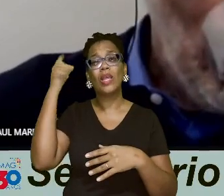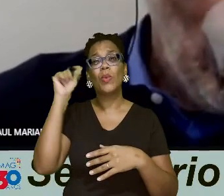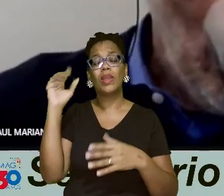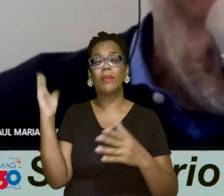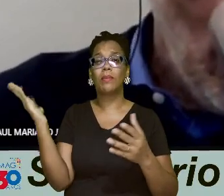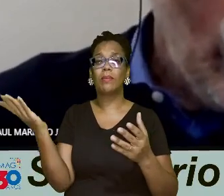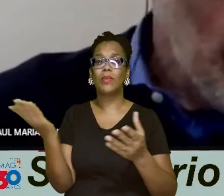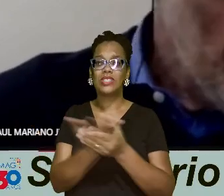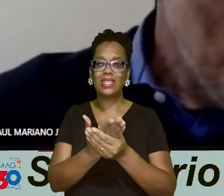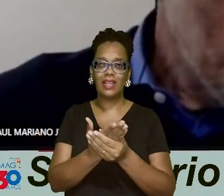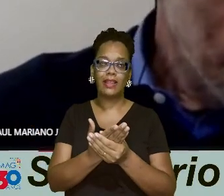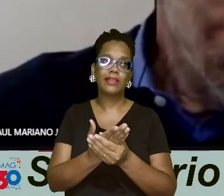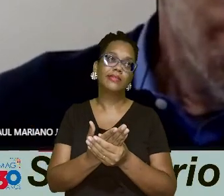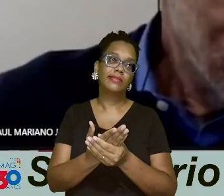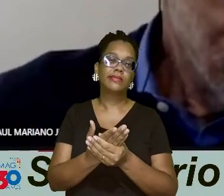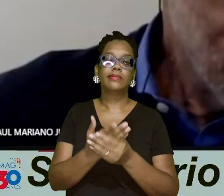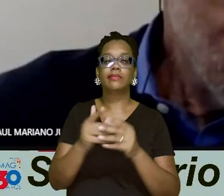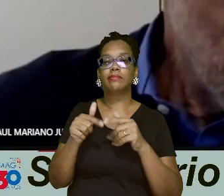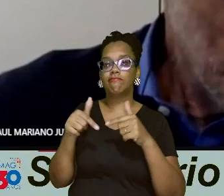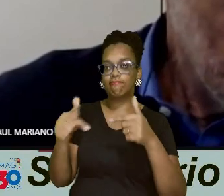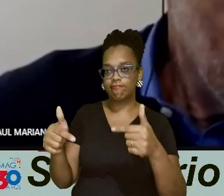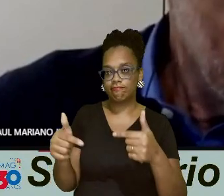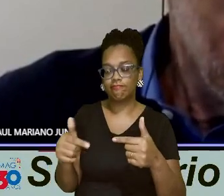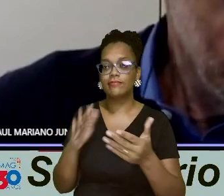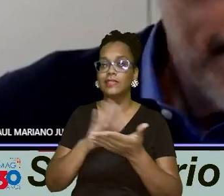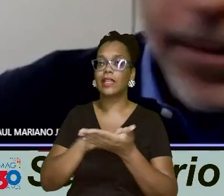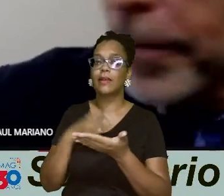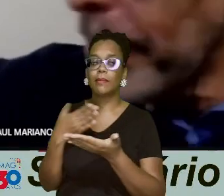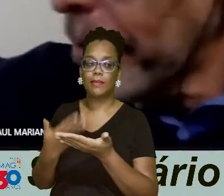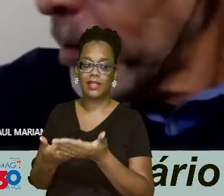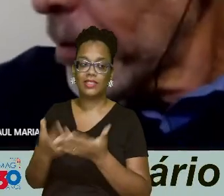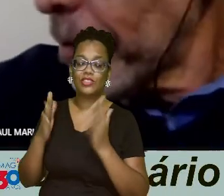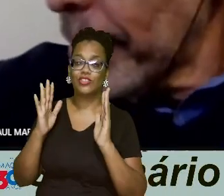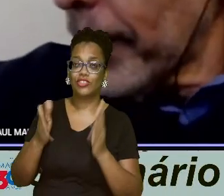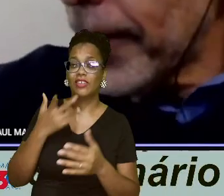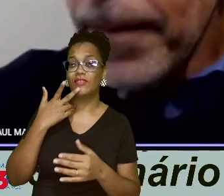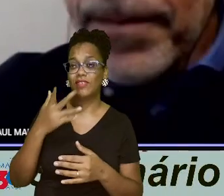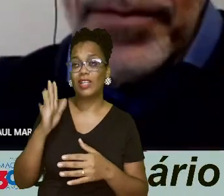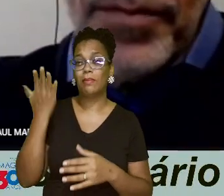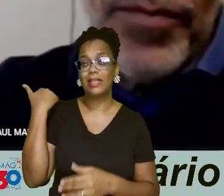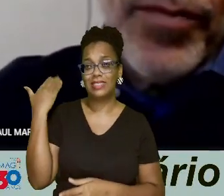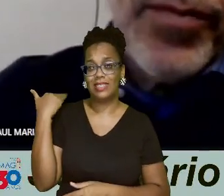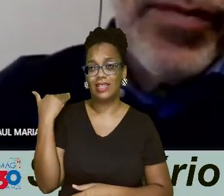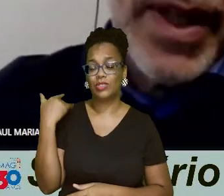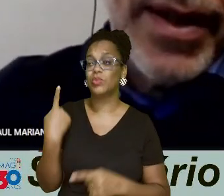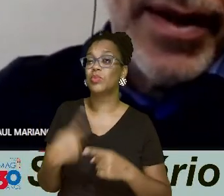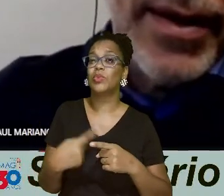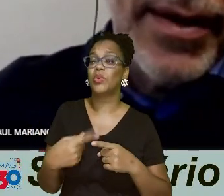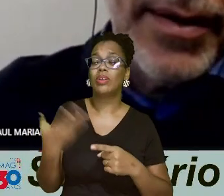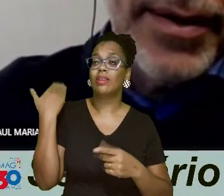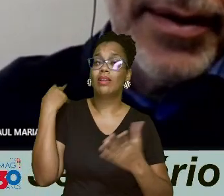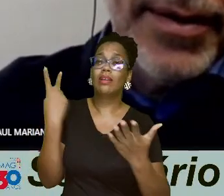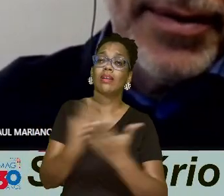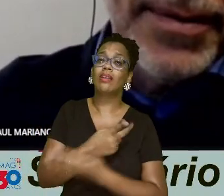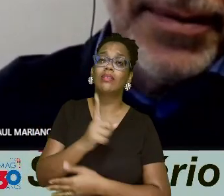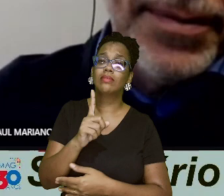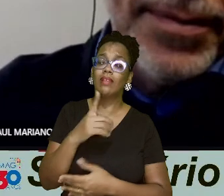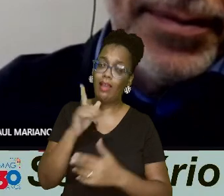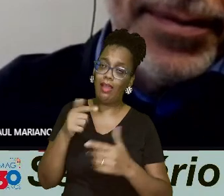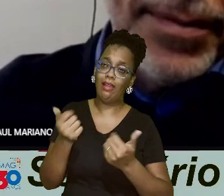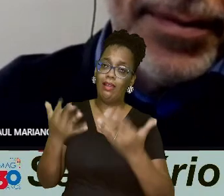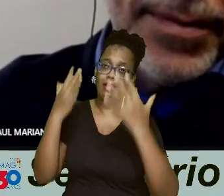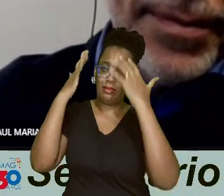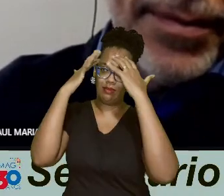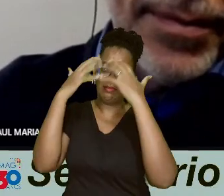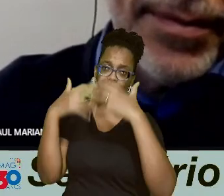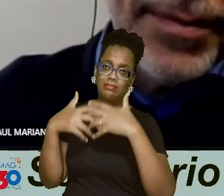processo entrou com a execução, essa interpretação já poderia ter ocorrido no passado. E por que ela não ocorreu? Essa é a minha reflexão, né? Eu acho que